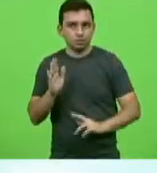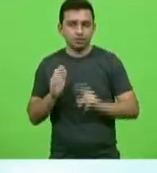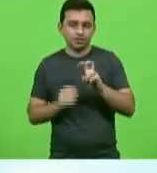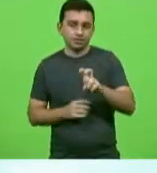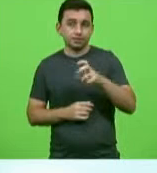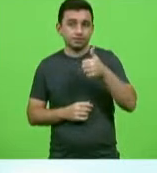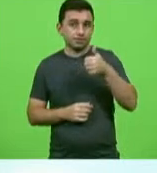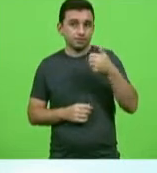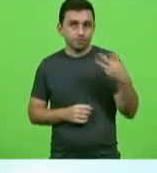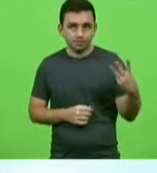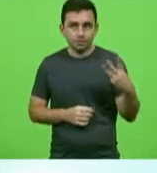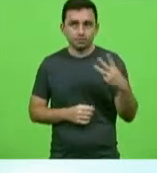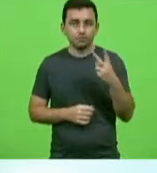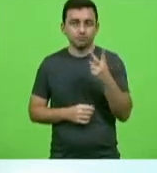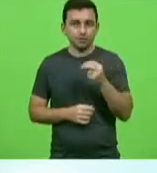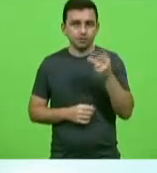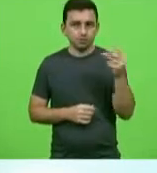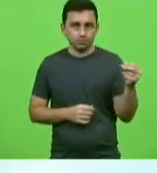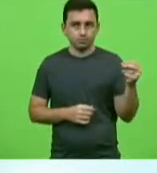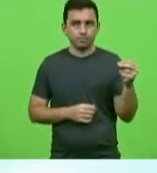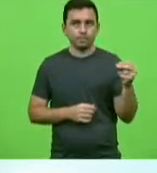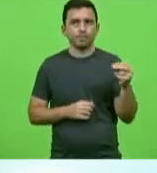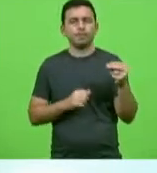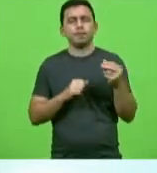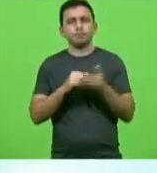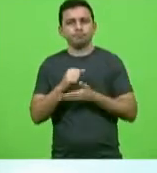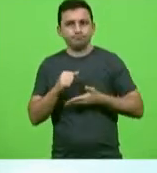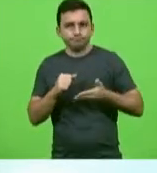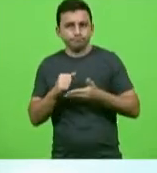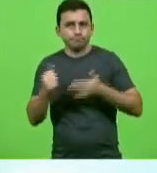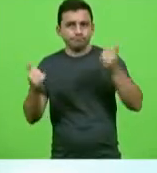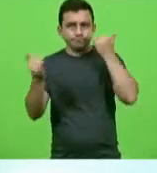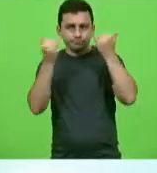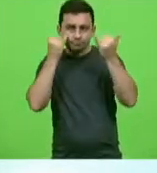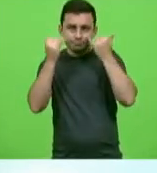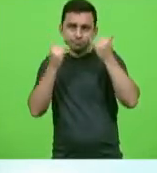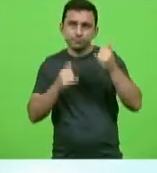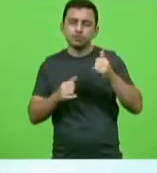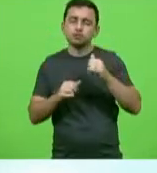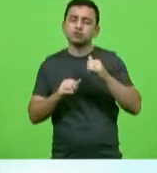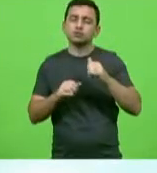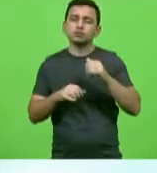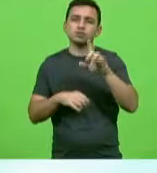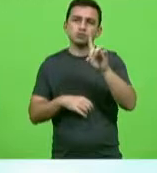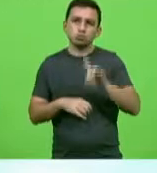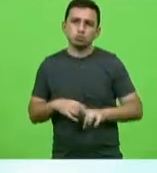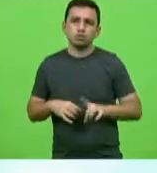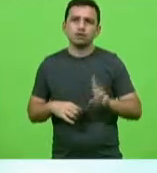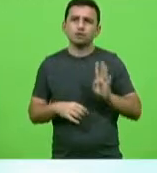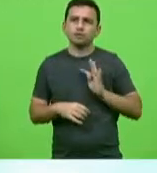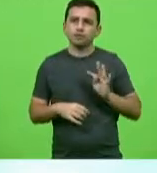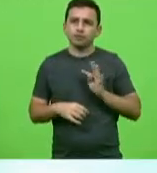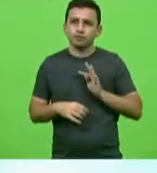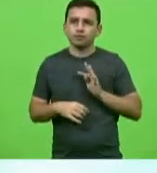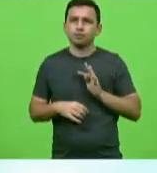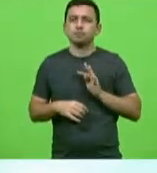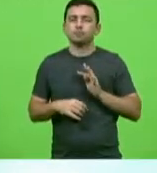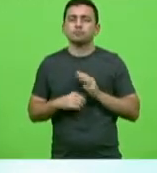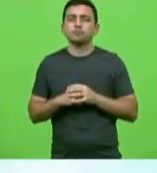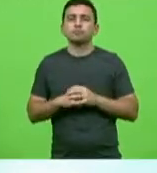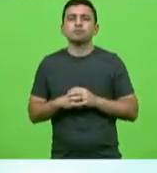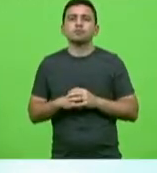GE 513-2020, cumpre informar, com base nas informações levantadas pela diretoria técnica relacionadas diretamente às competências